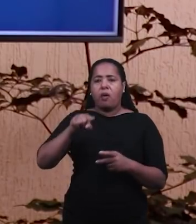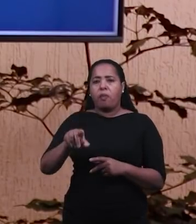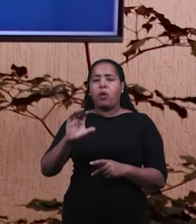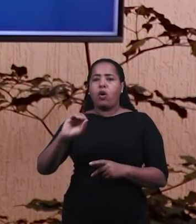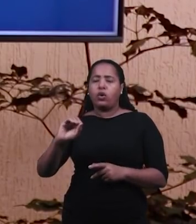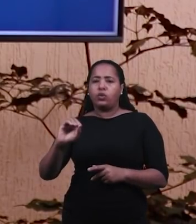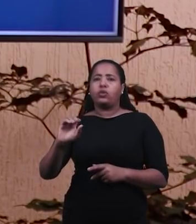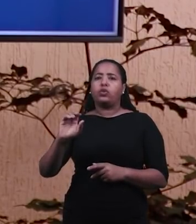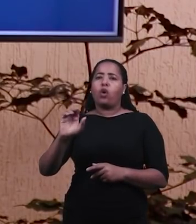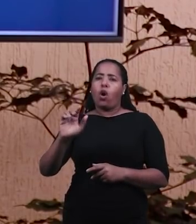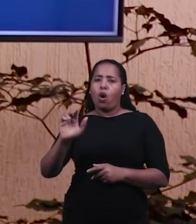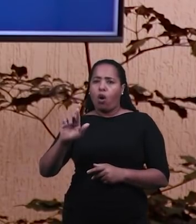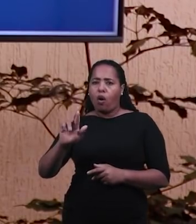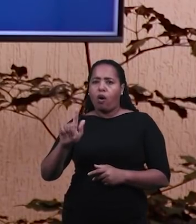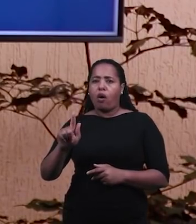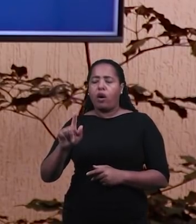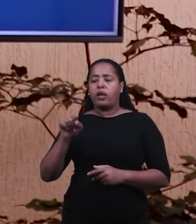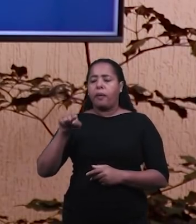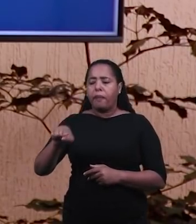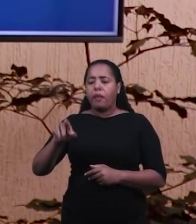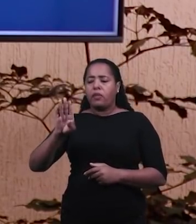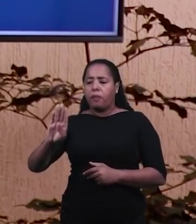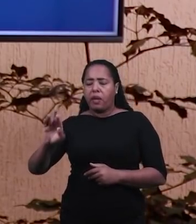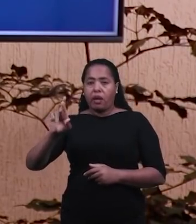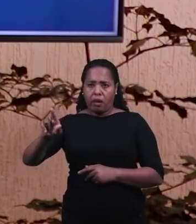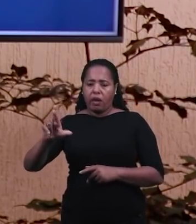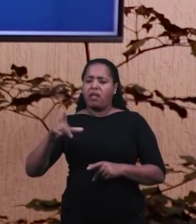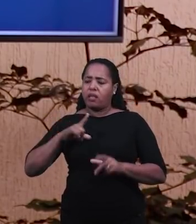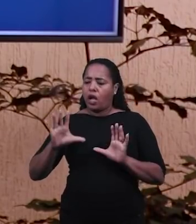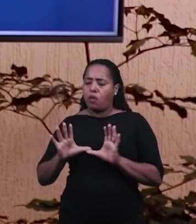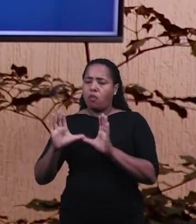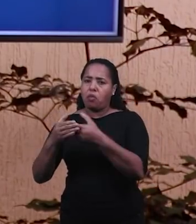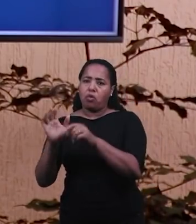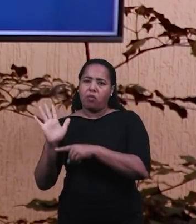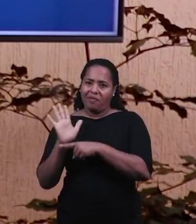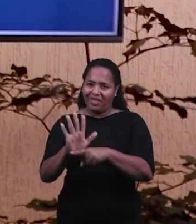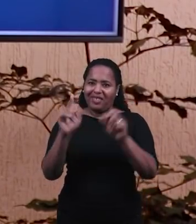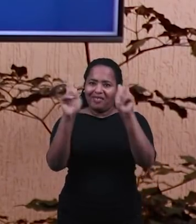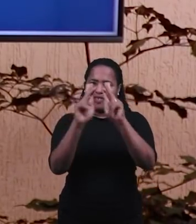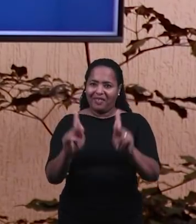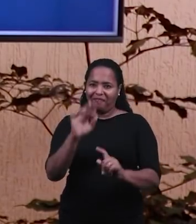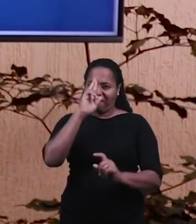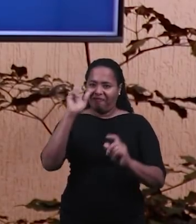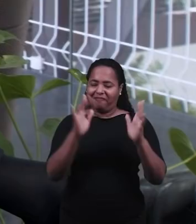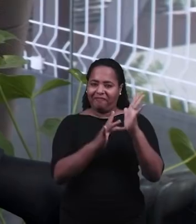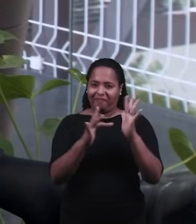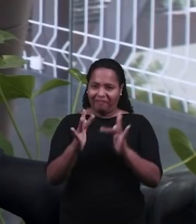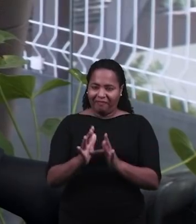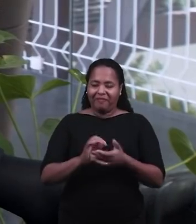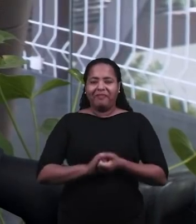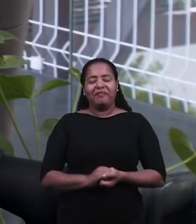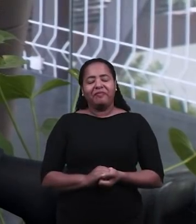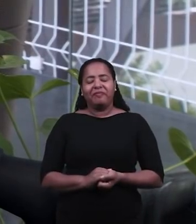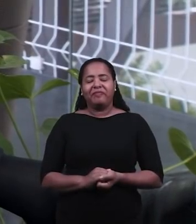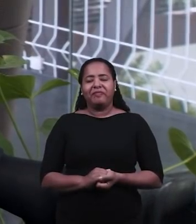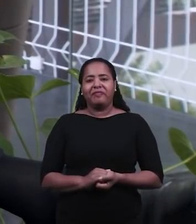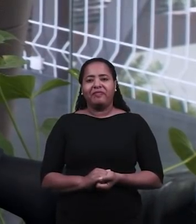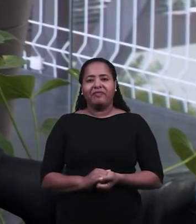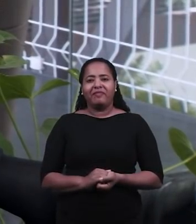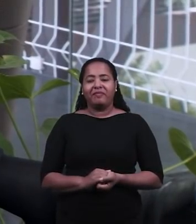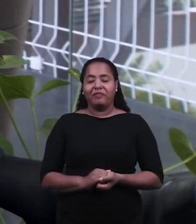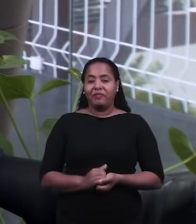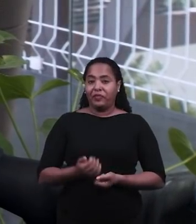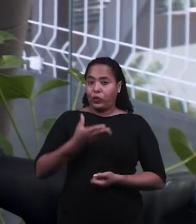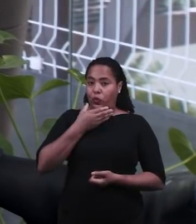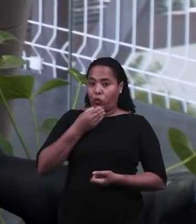acessibilidade@presbiterio.org.br. Tem toda uma equipe pronta para ajudar os irmãos. A paz do Senhor Jesus. O grande rei